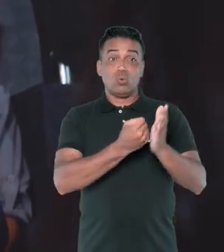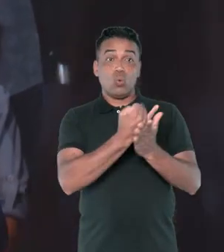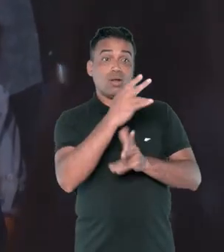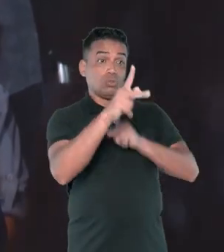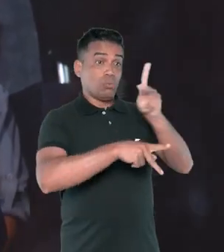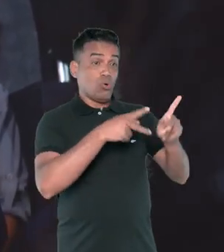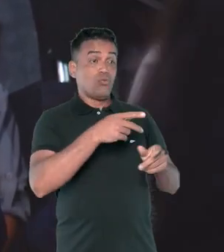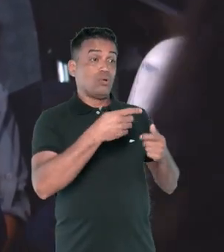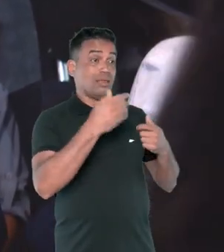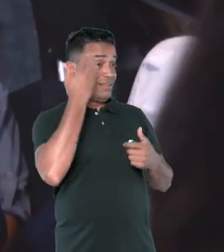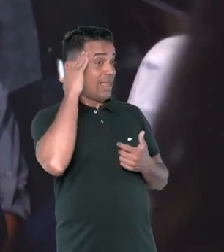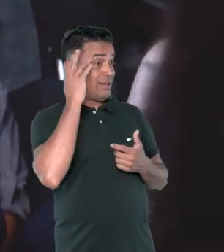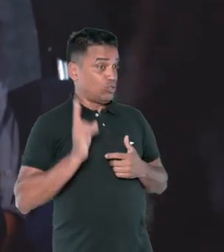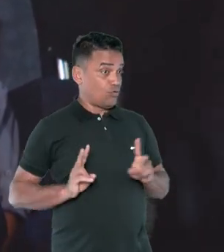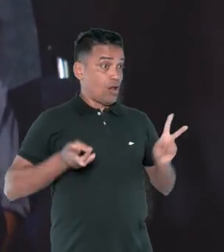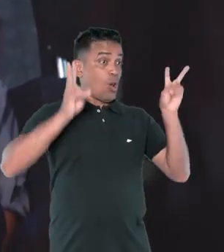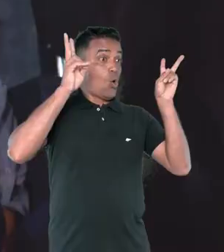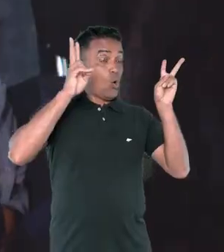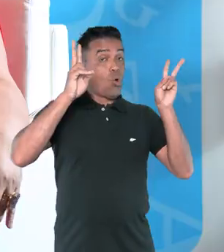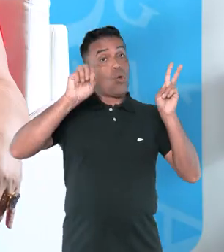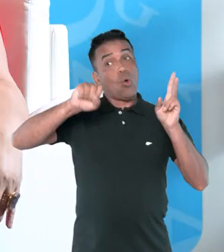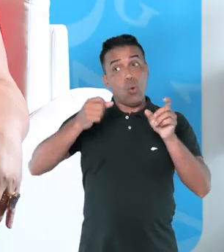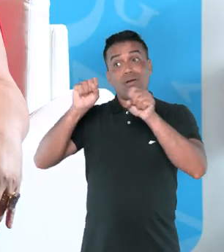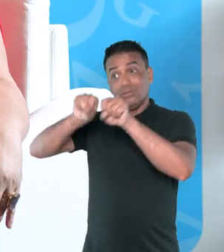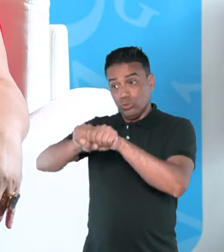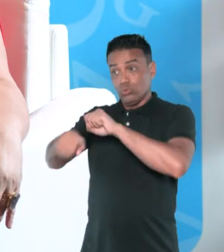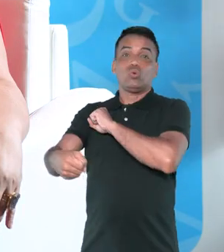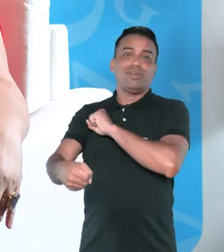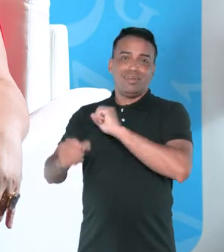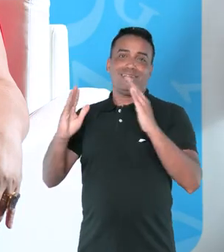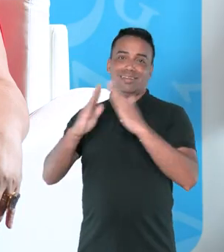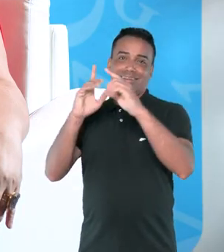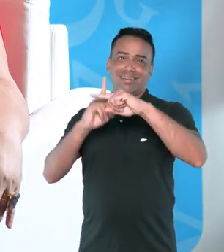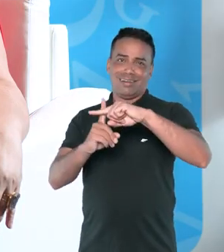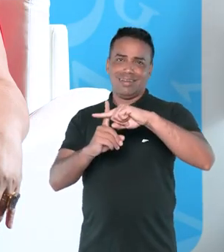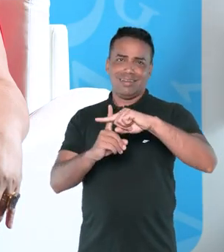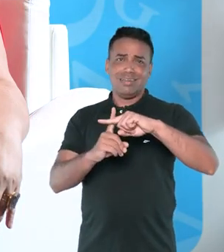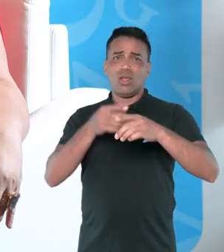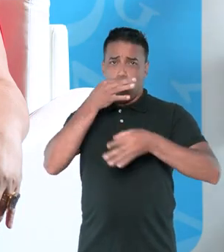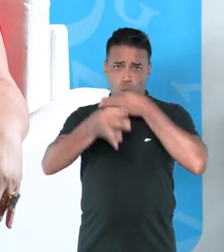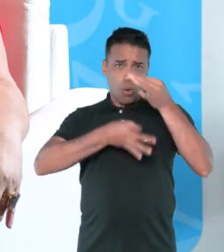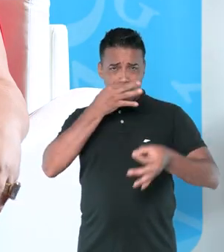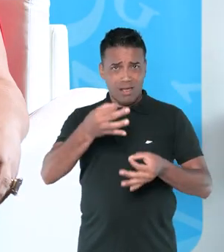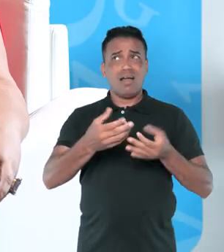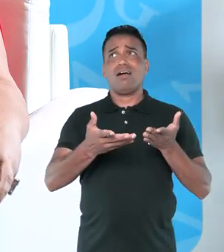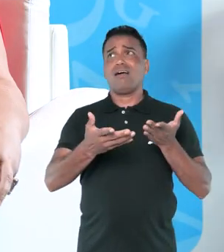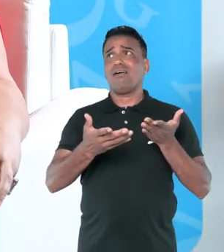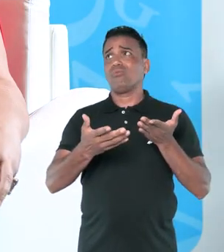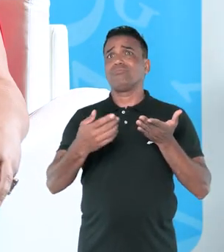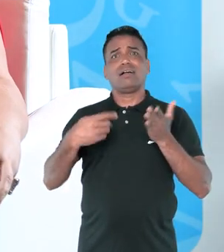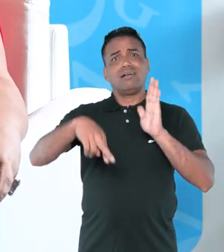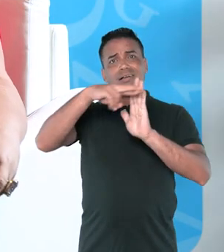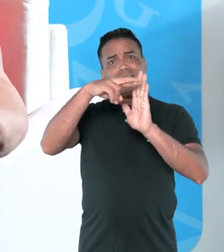ser preservada, outra parte deseja que ela seja demolida. Você tem alguma opinião sobre esses critérios para a